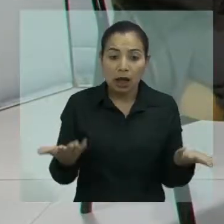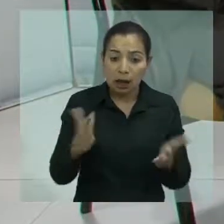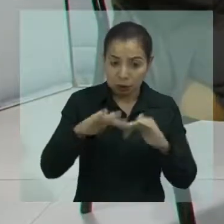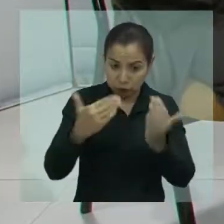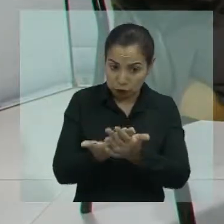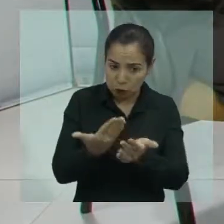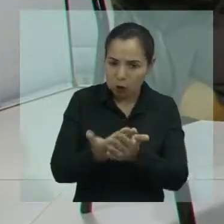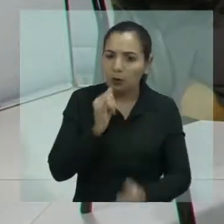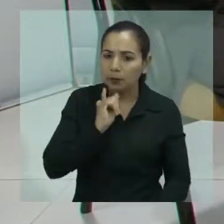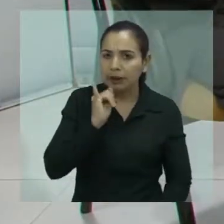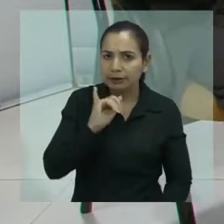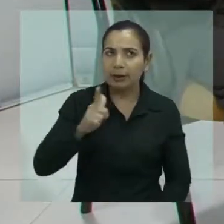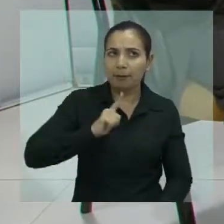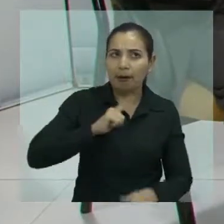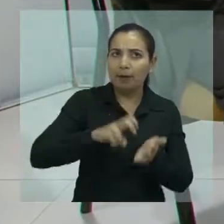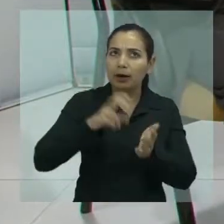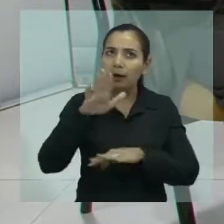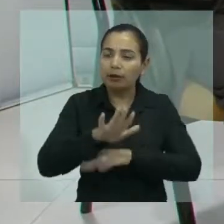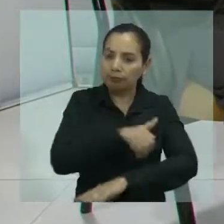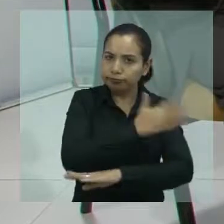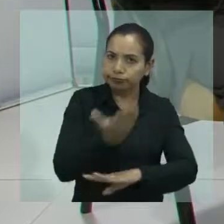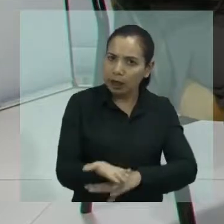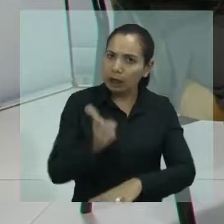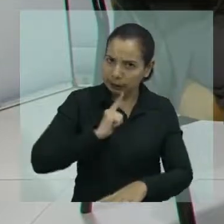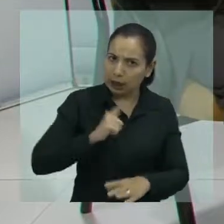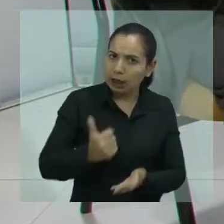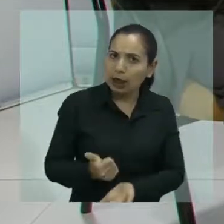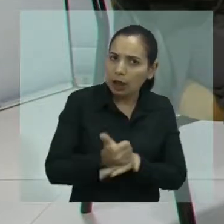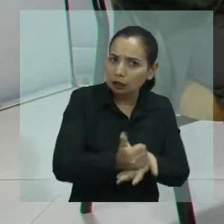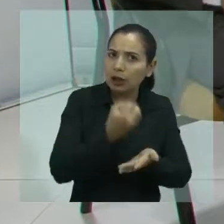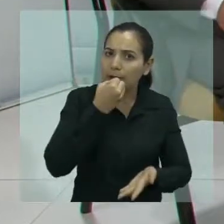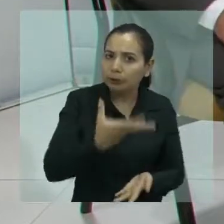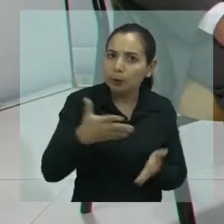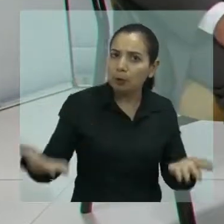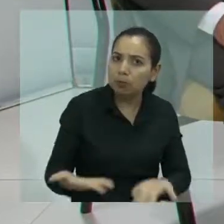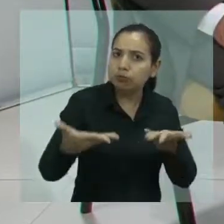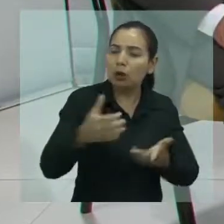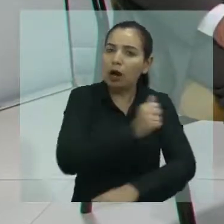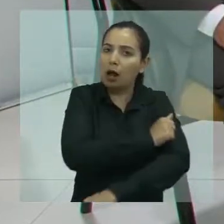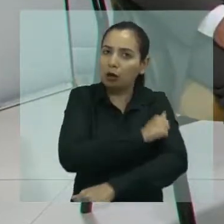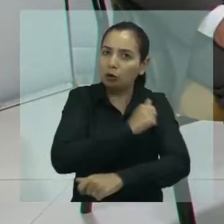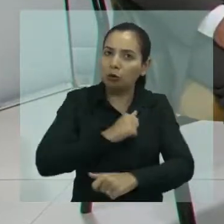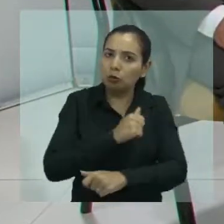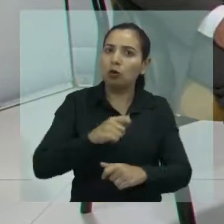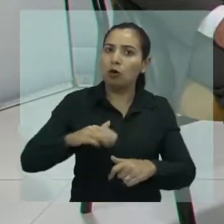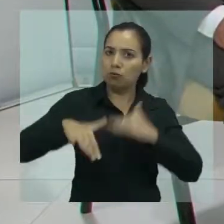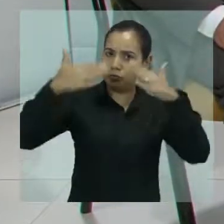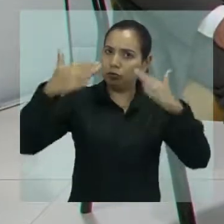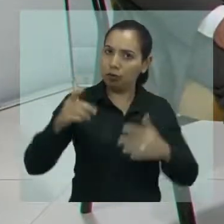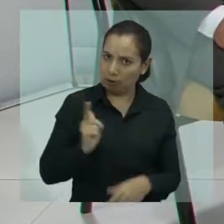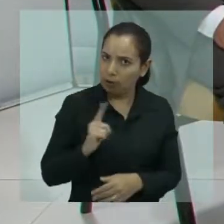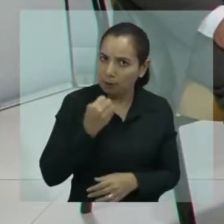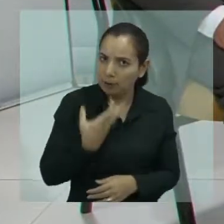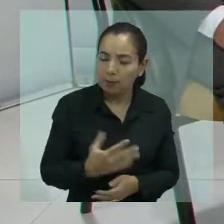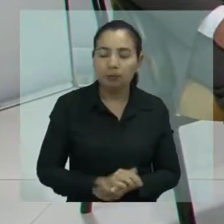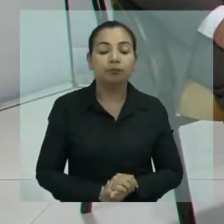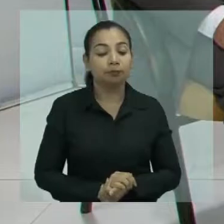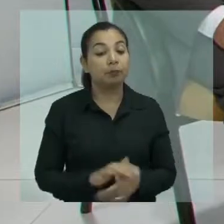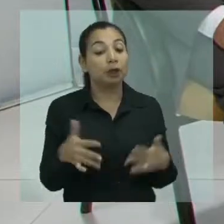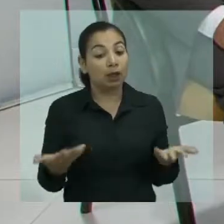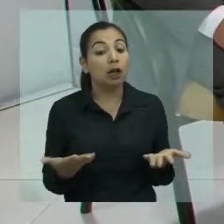ao 9º e, consequentemente, no ensino médio. No caso, assim, a escola em tempo integral, ela deve ter colaborado